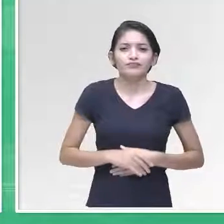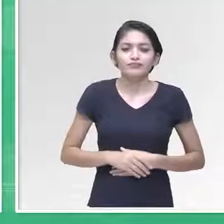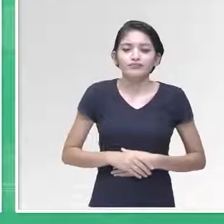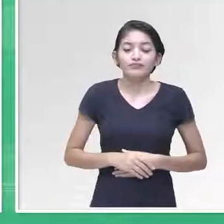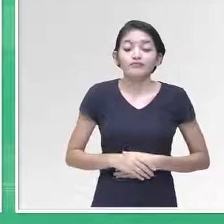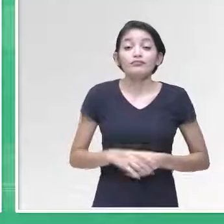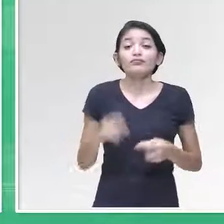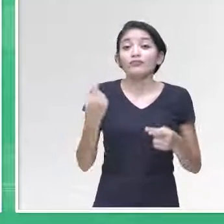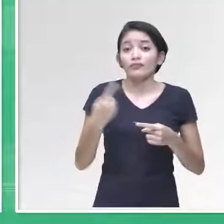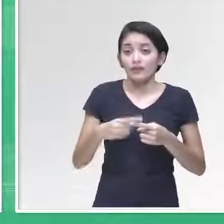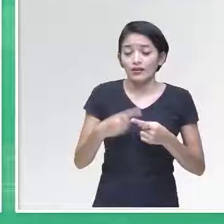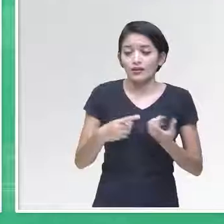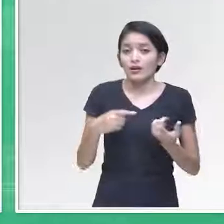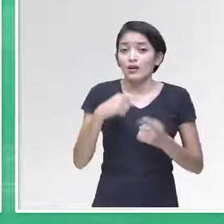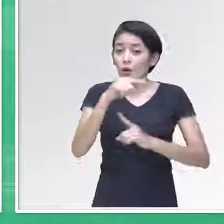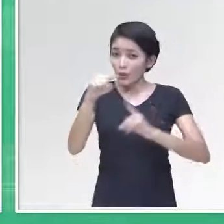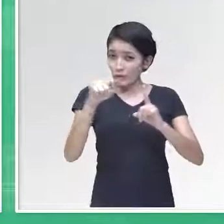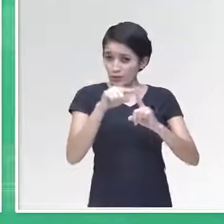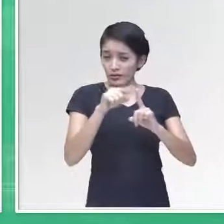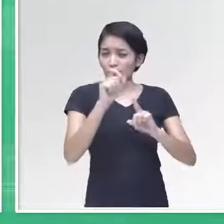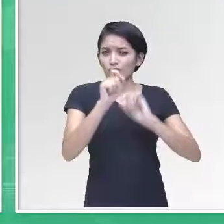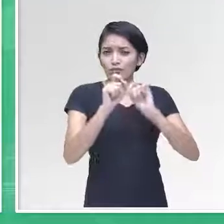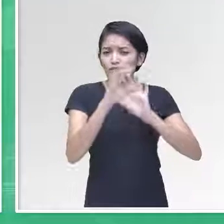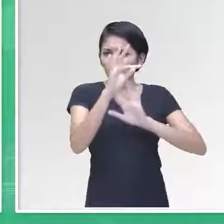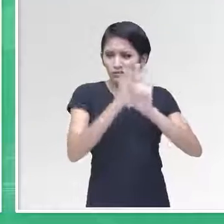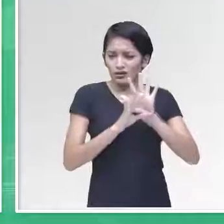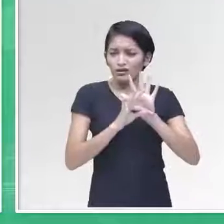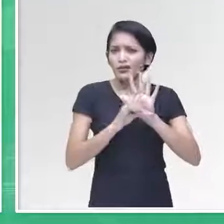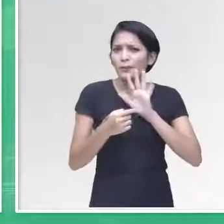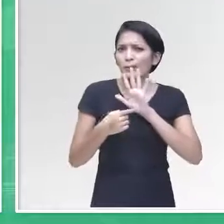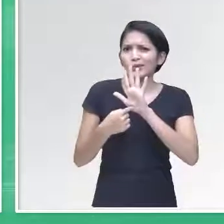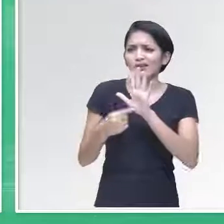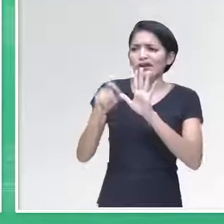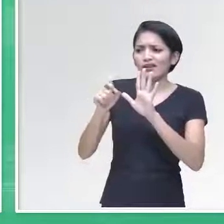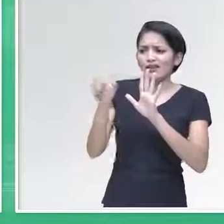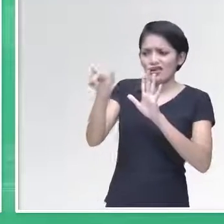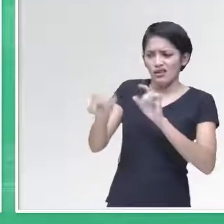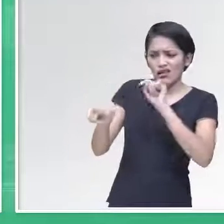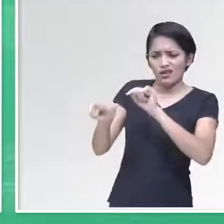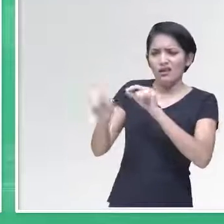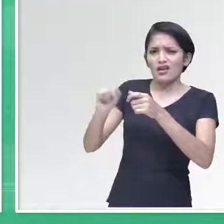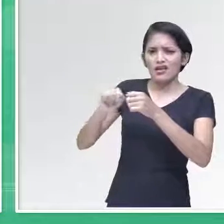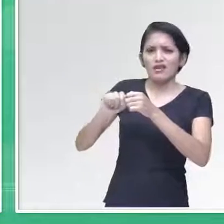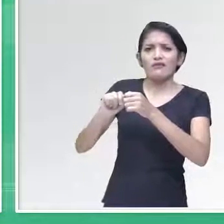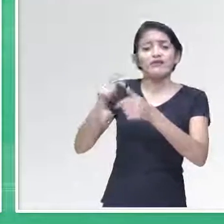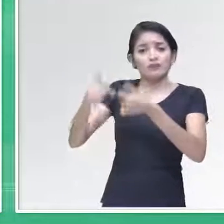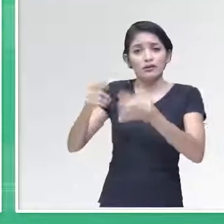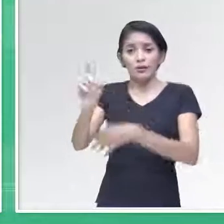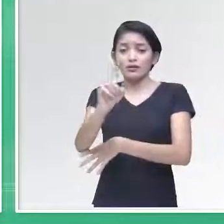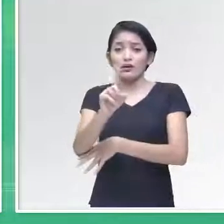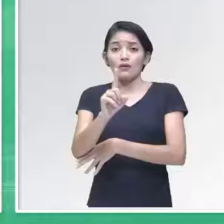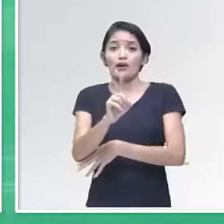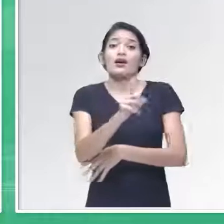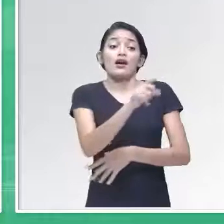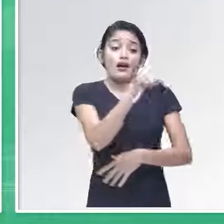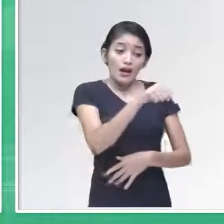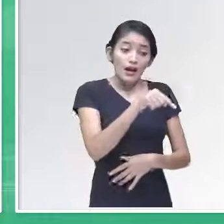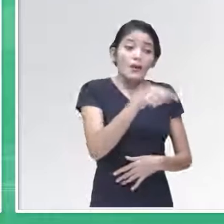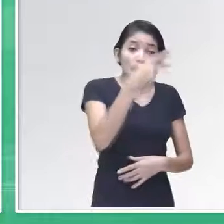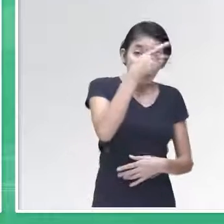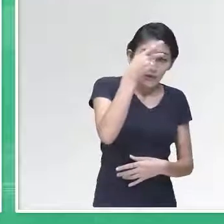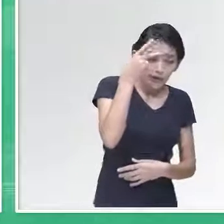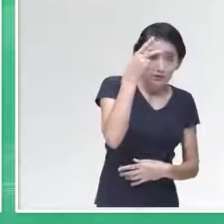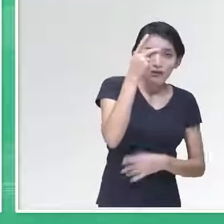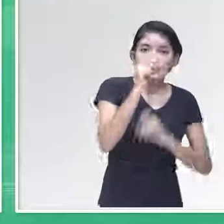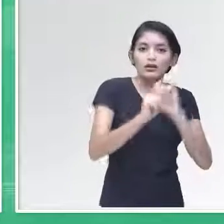quê? Porque o objetivo deles não é mostrar quem está fazendo a ação, e sim quem está sofrendo a ação.